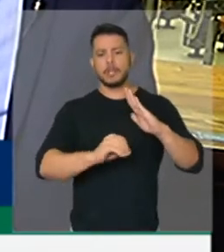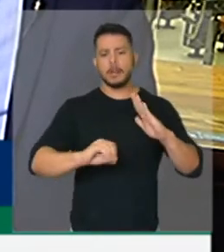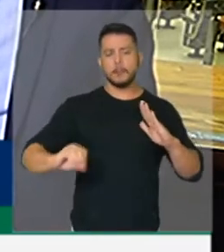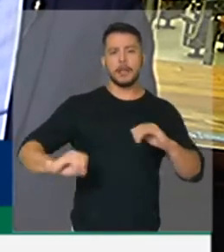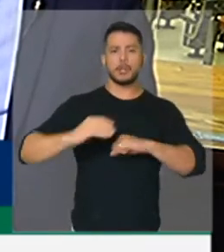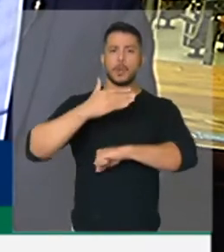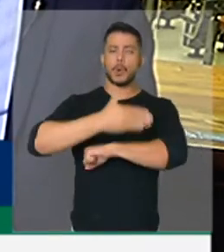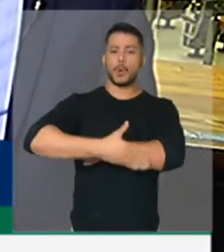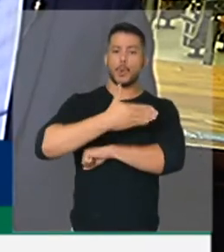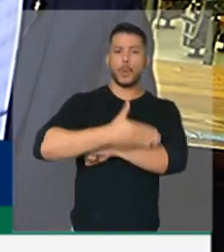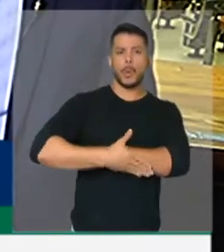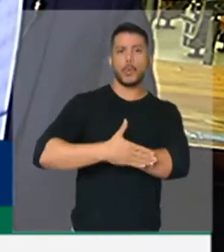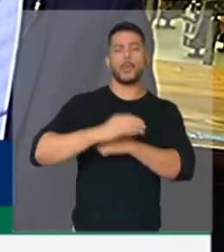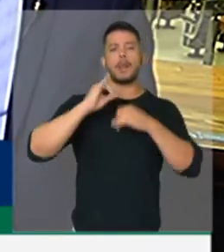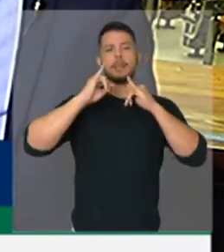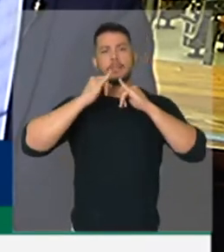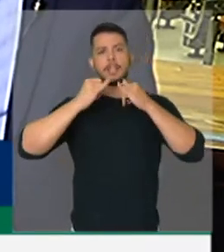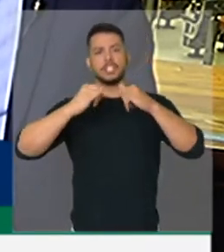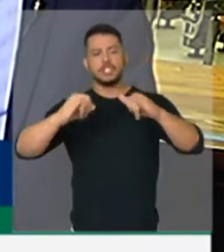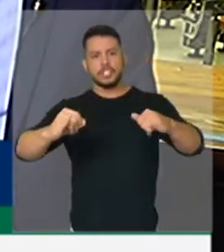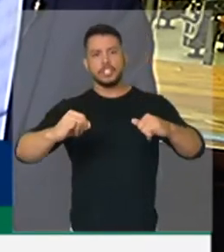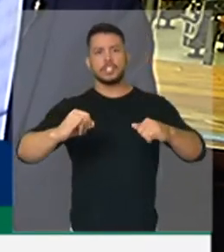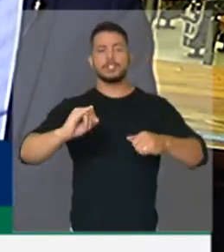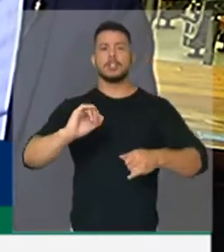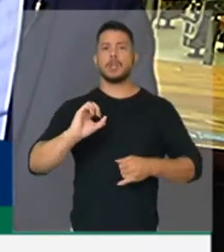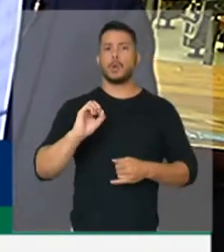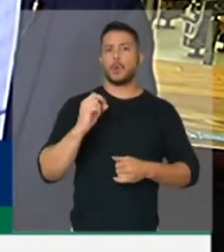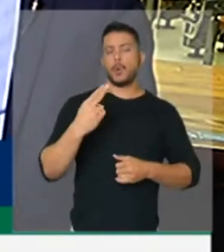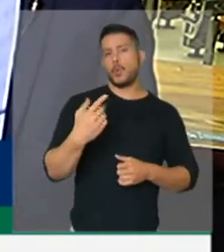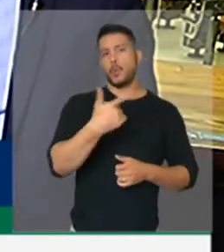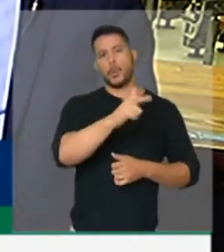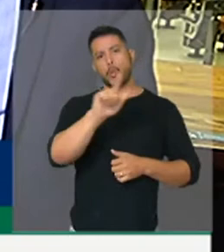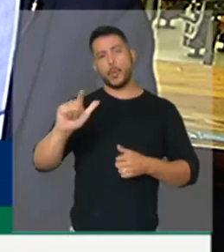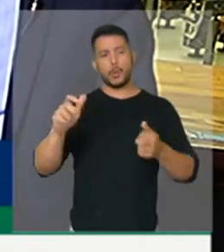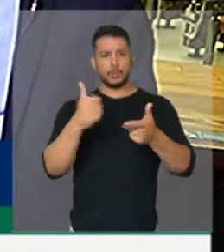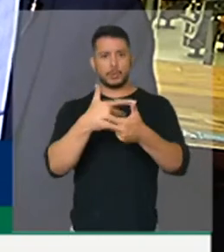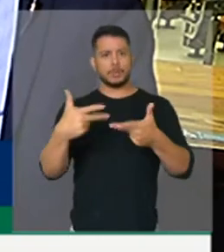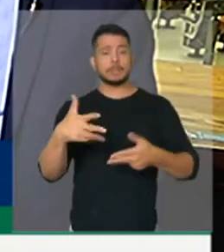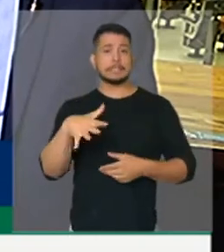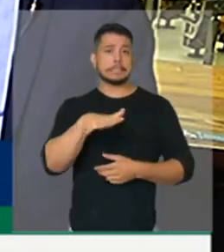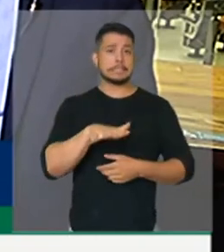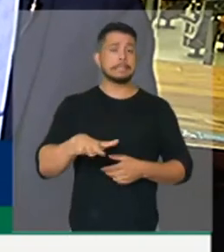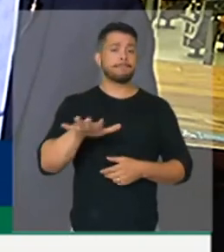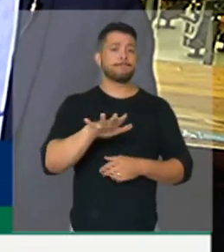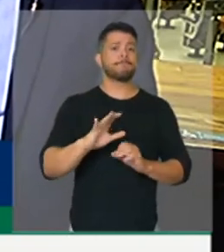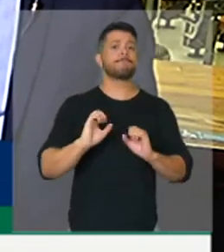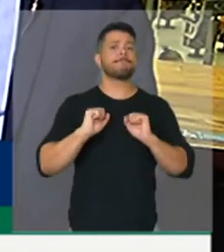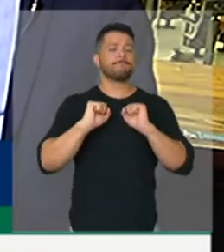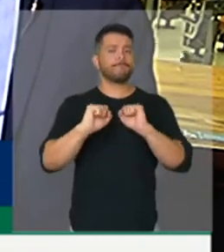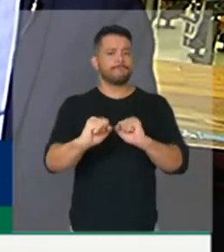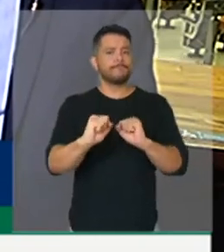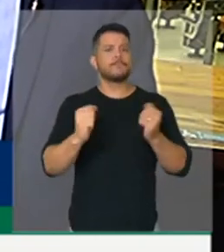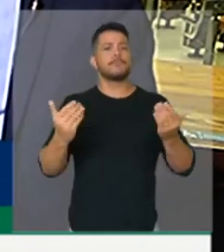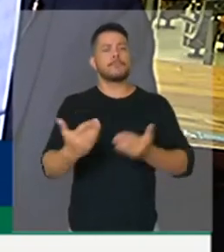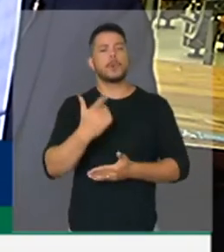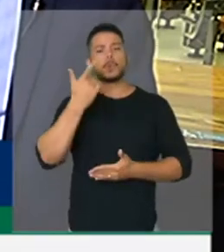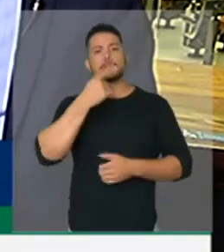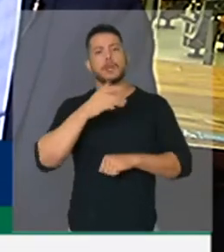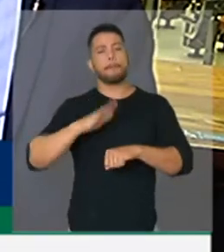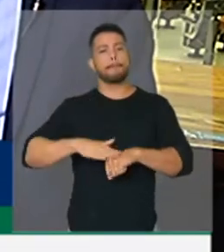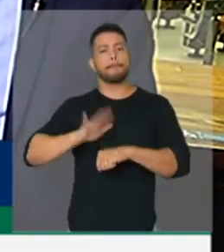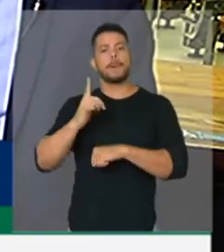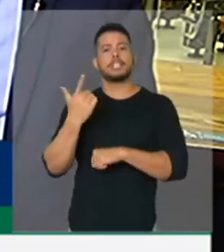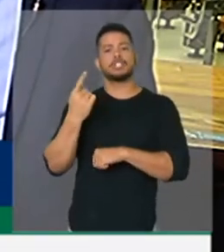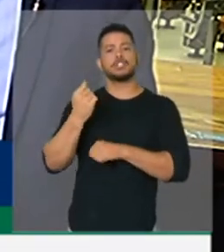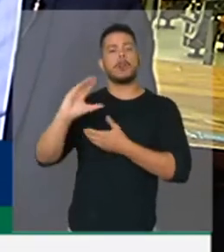de energia, né? Enfim, nessas áreas todas, elas poderão conseguir recursos mais